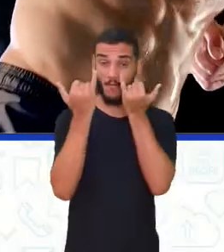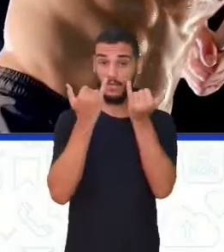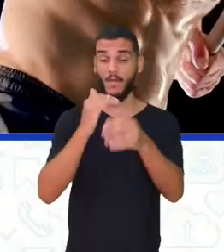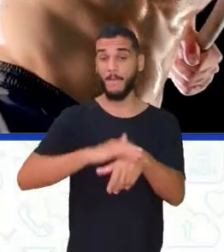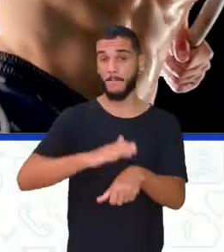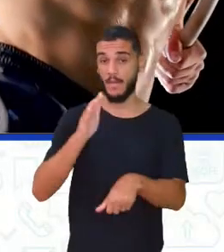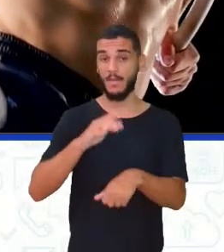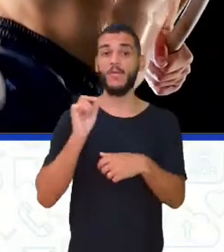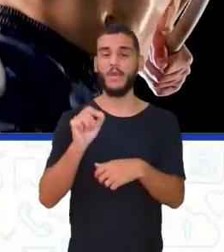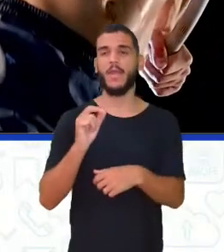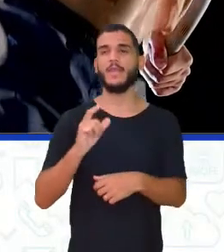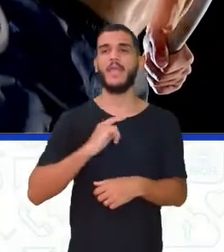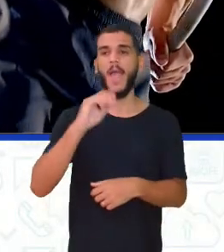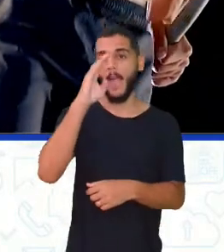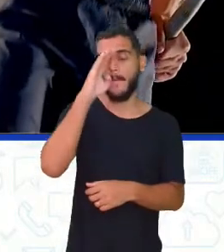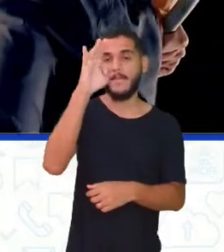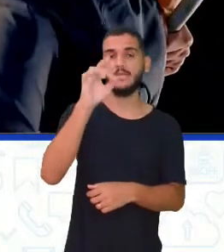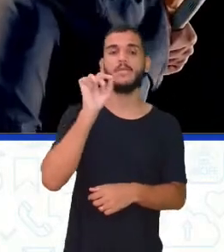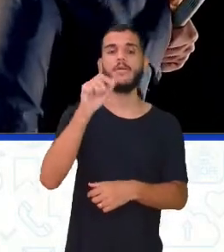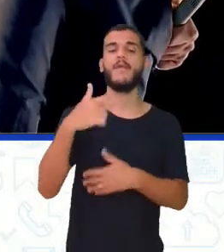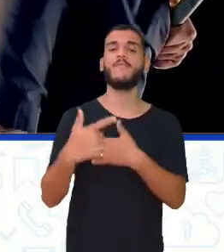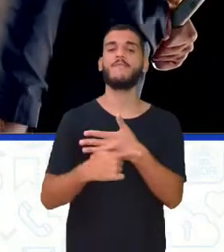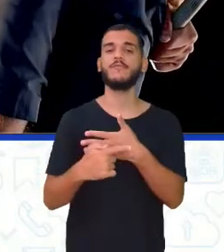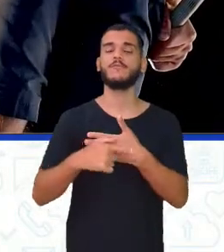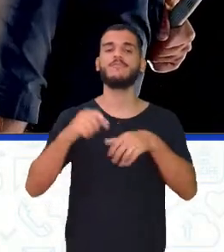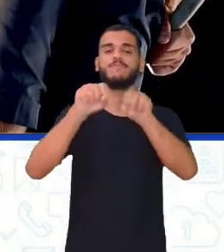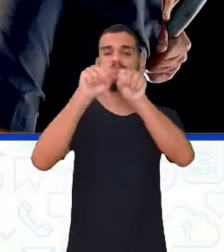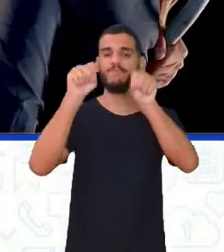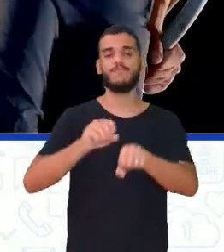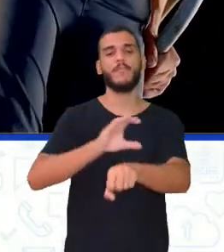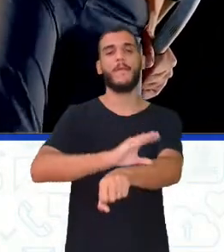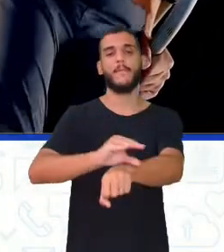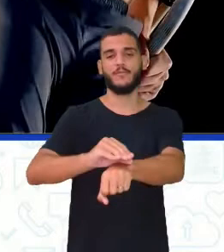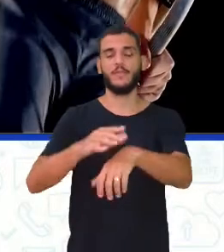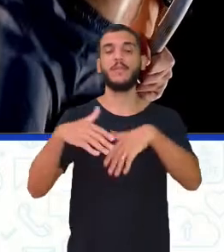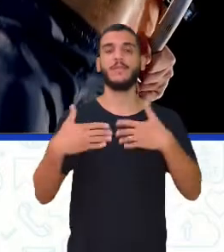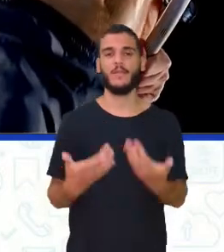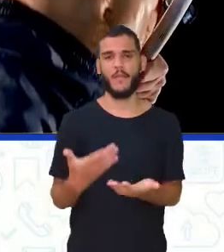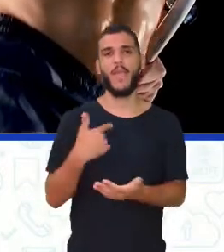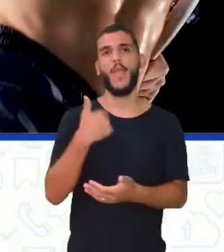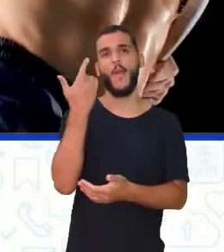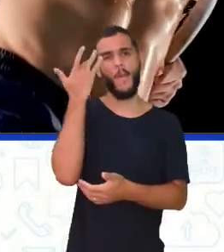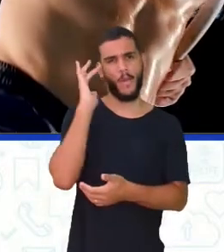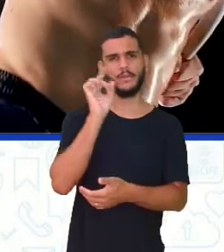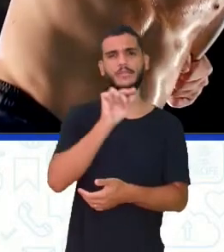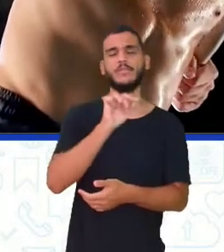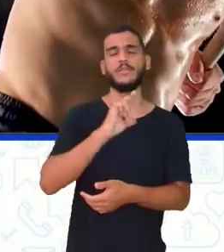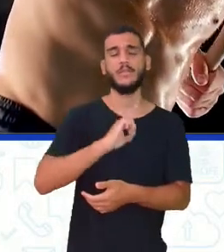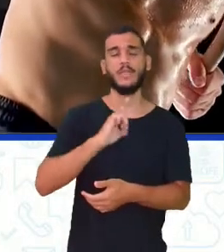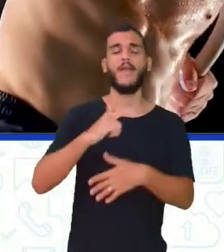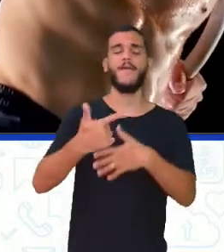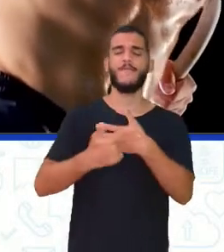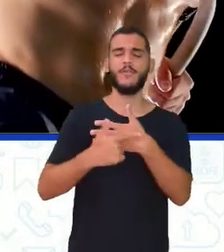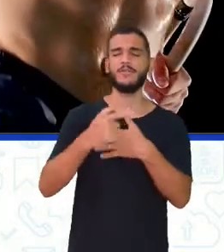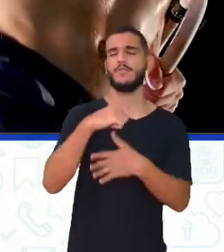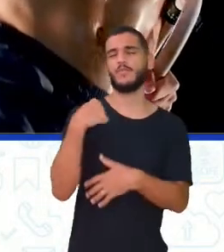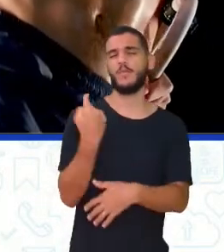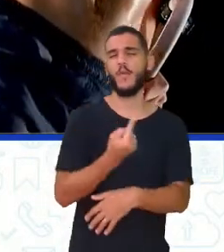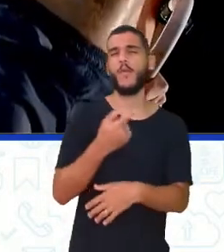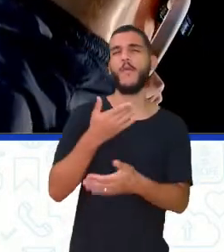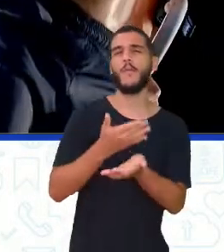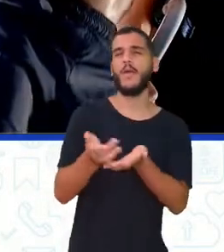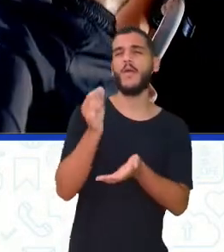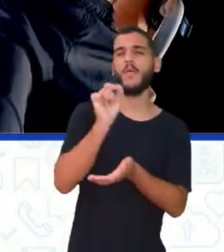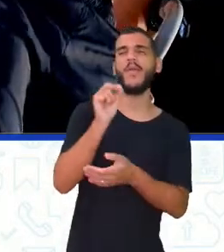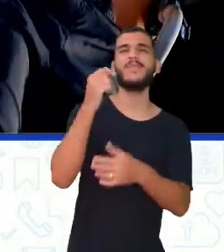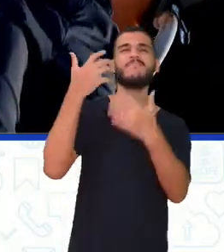eu estou trazendo as principais funções do sistema muscular. Eu acredito que com essas funções a gente já começa a